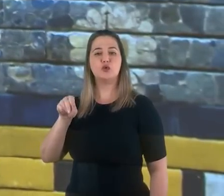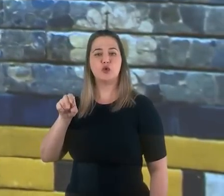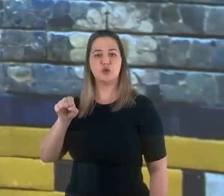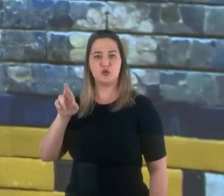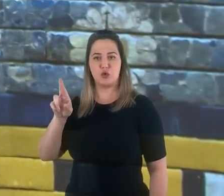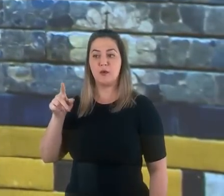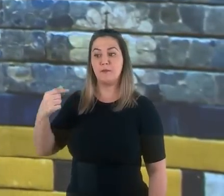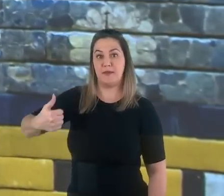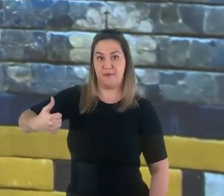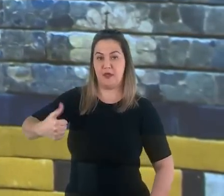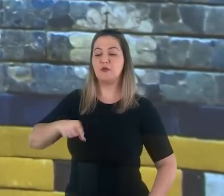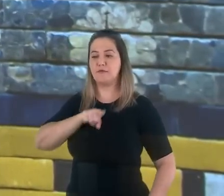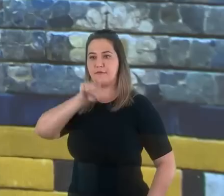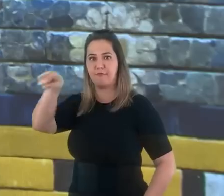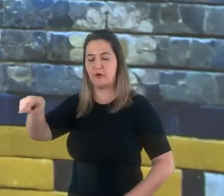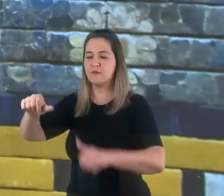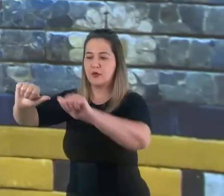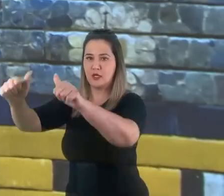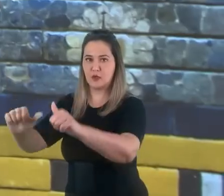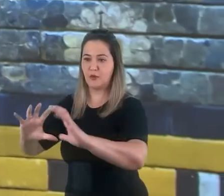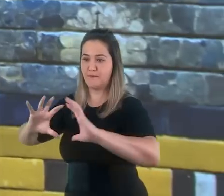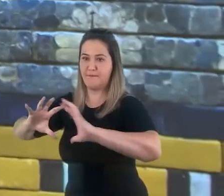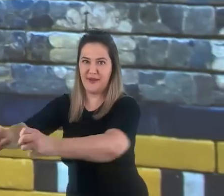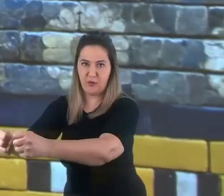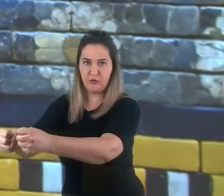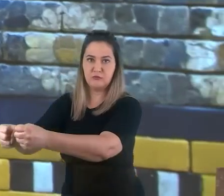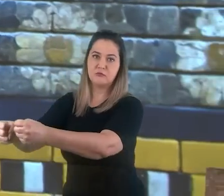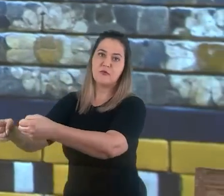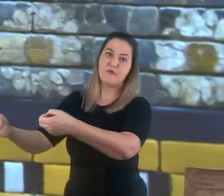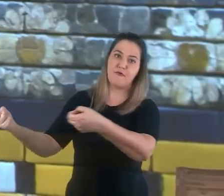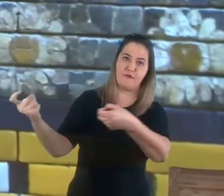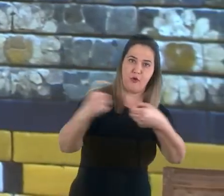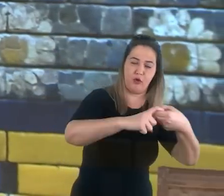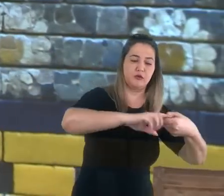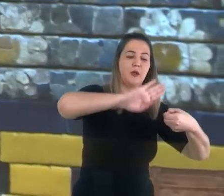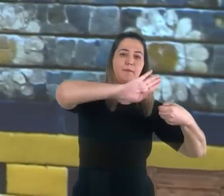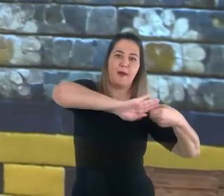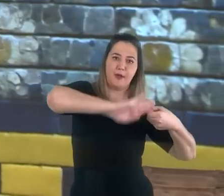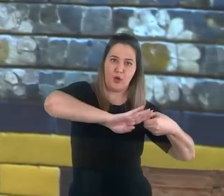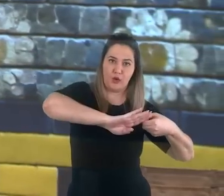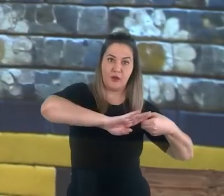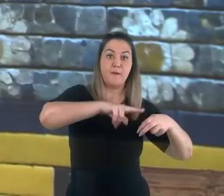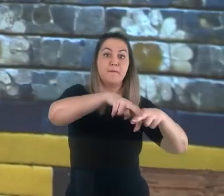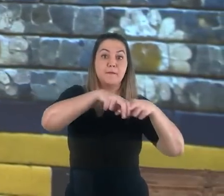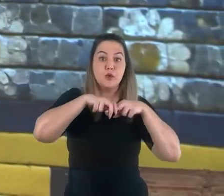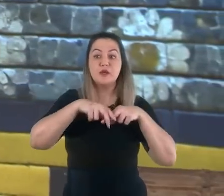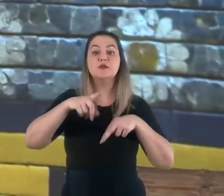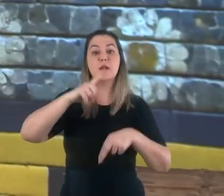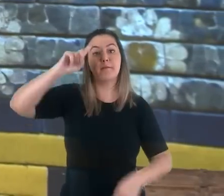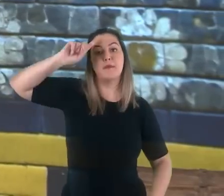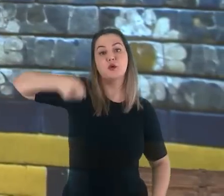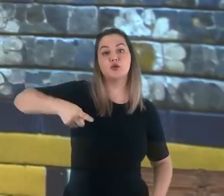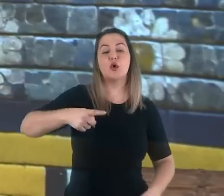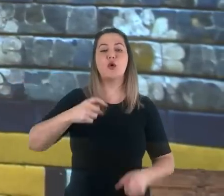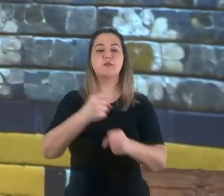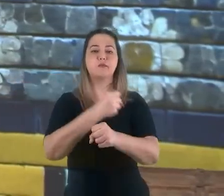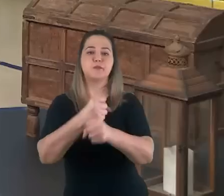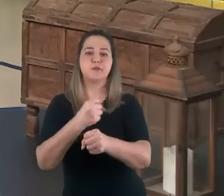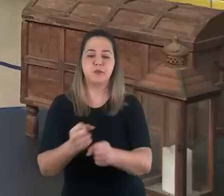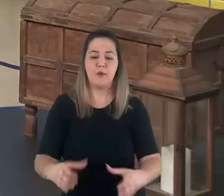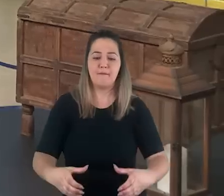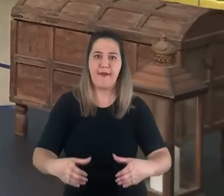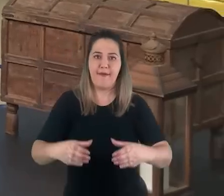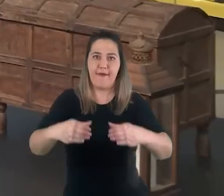Babilônia. E a obra foi provavelmente encomendada para comemorar e fazer a propaganda dessa vitória.